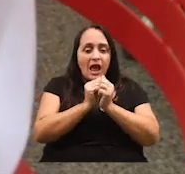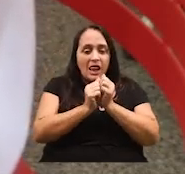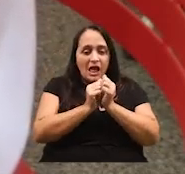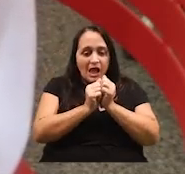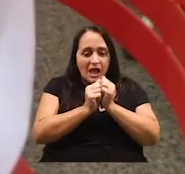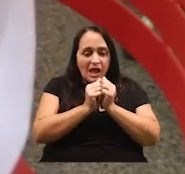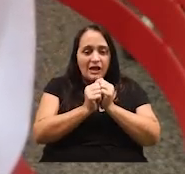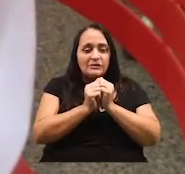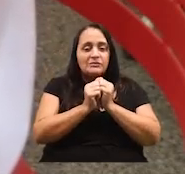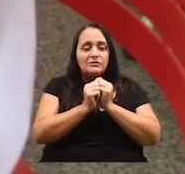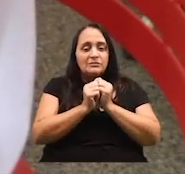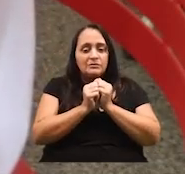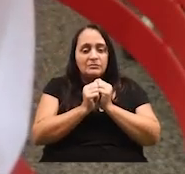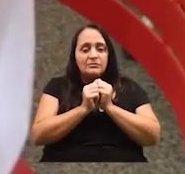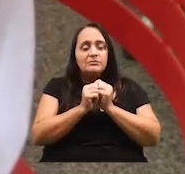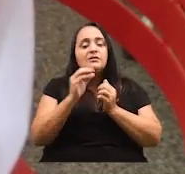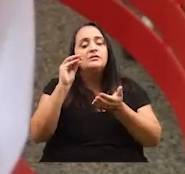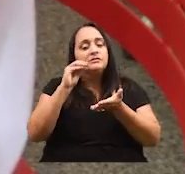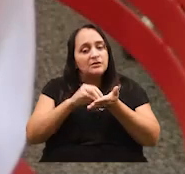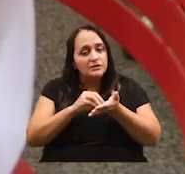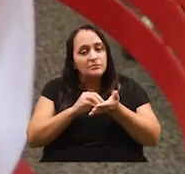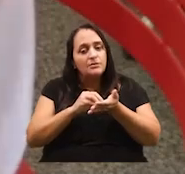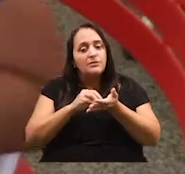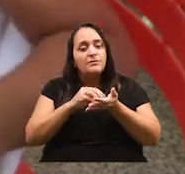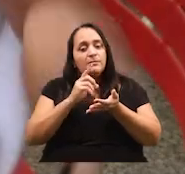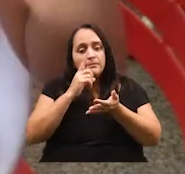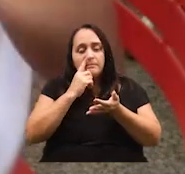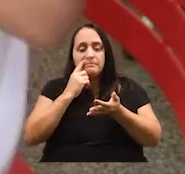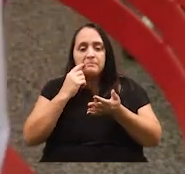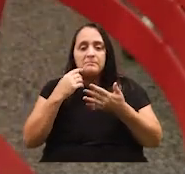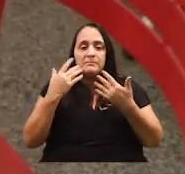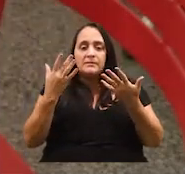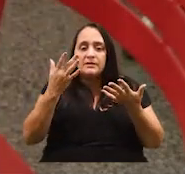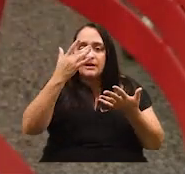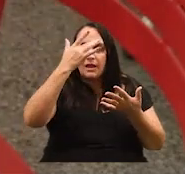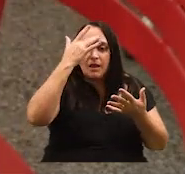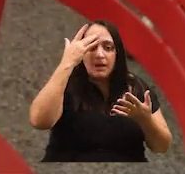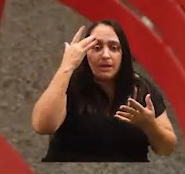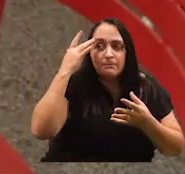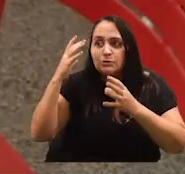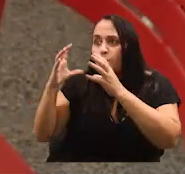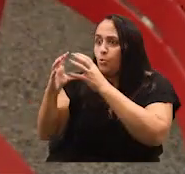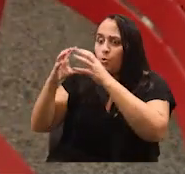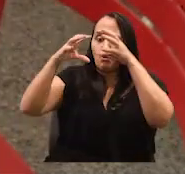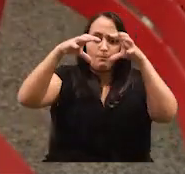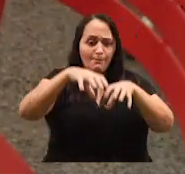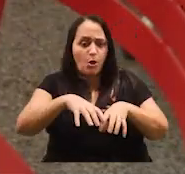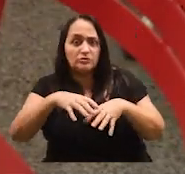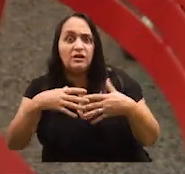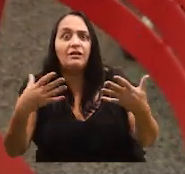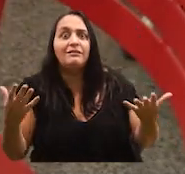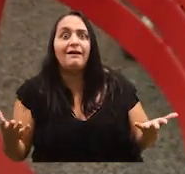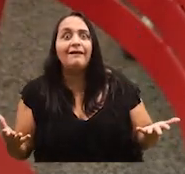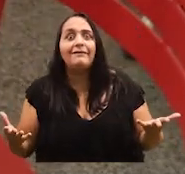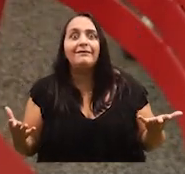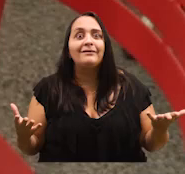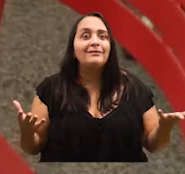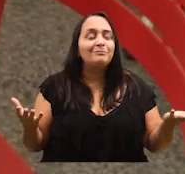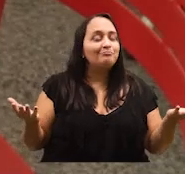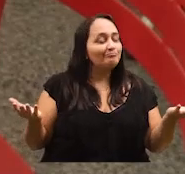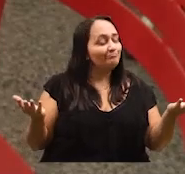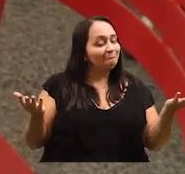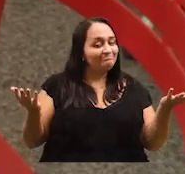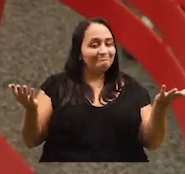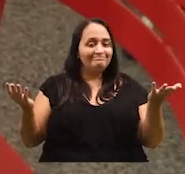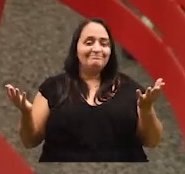Coco ralado, isso. Então tem que botar, não acha? Vai que a pessoa pega e bota um coco inteiro, sem ralar. O que